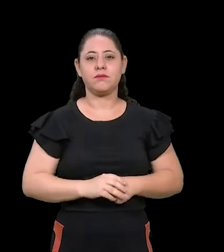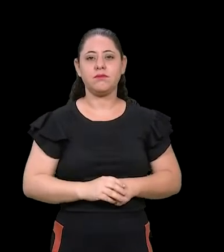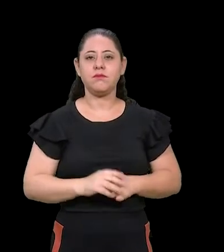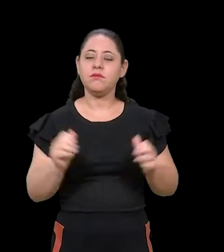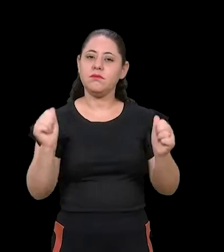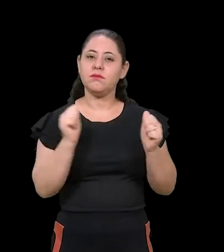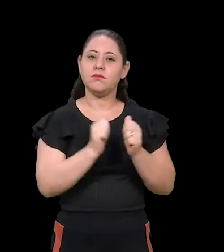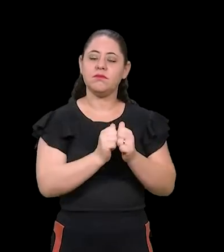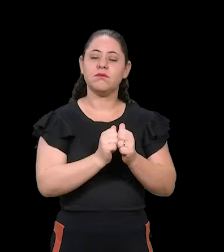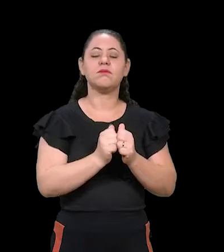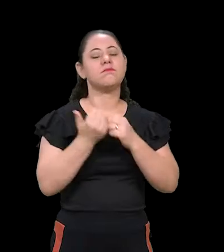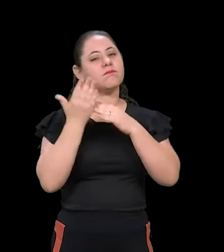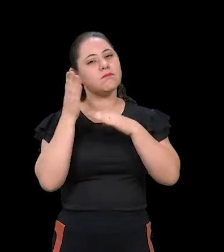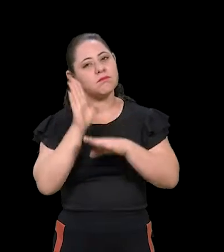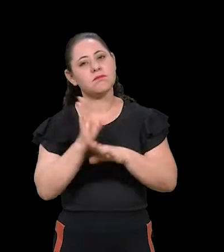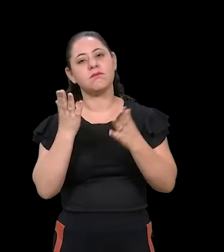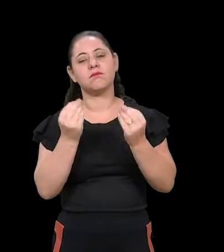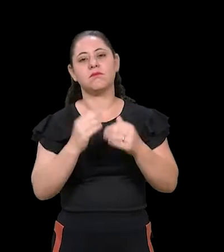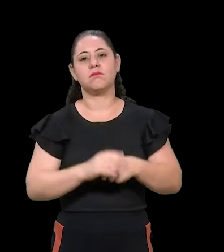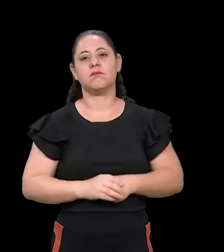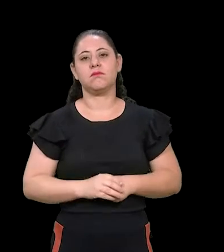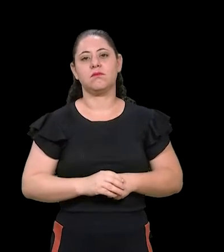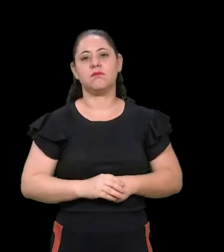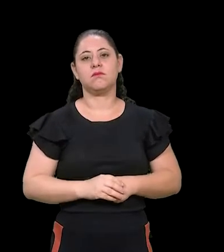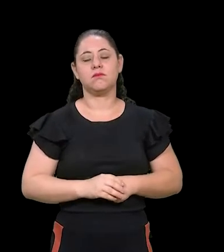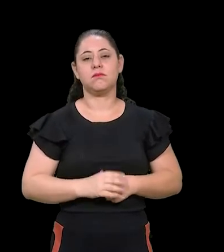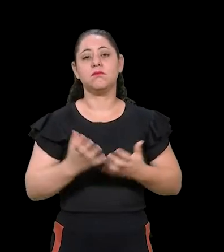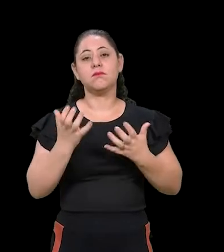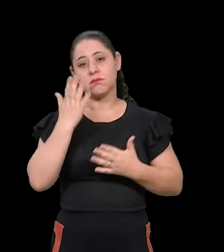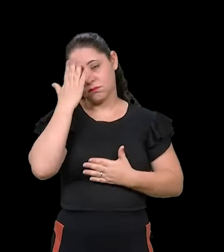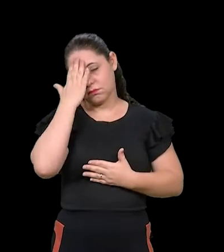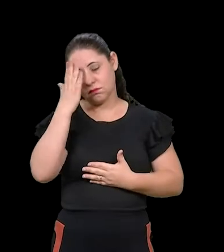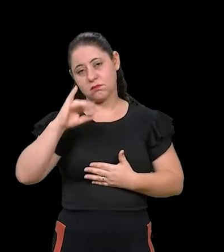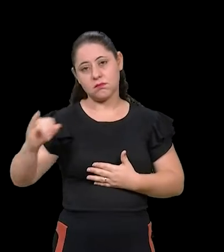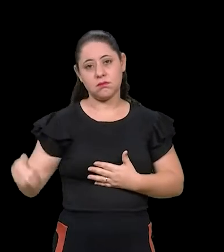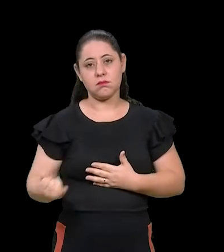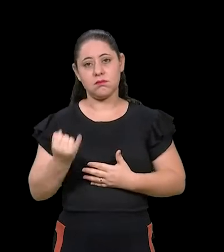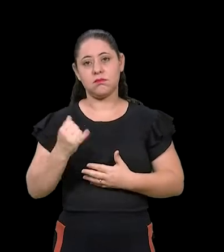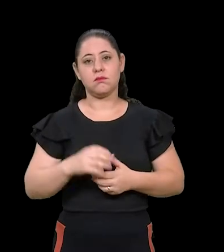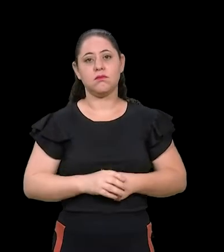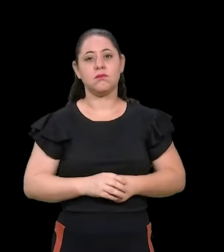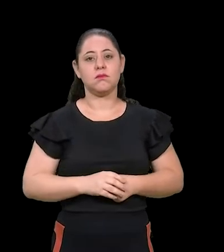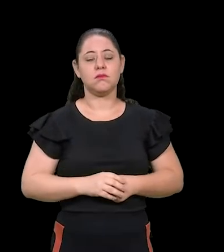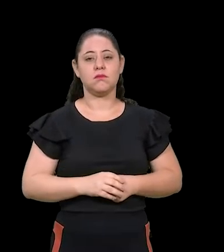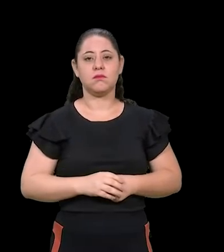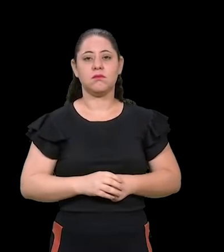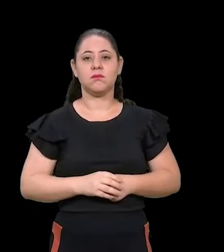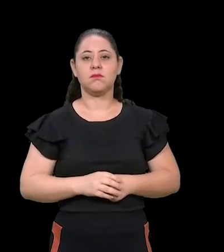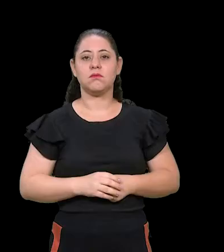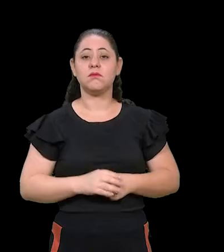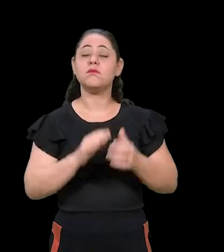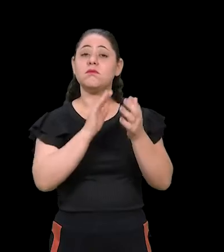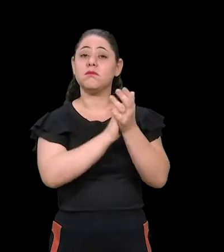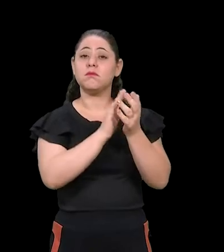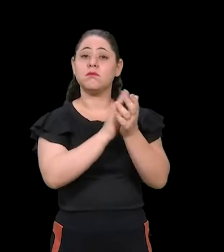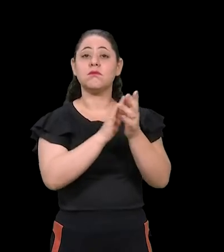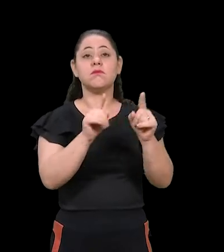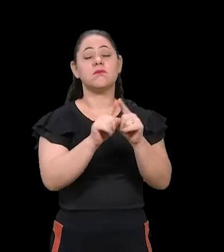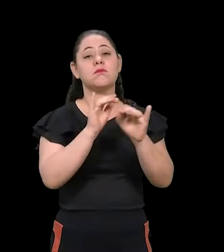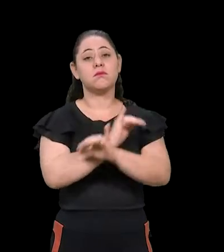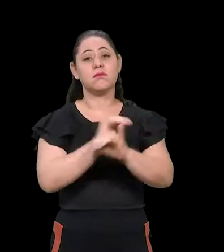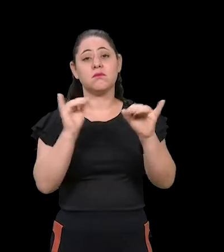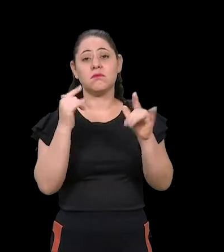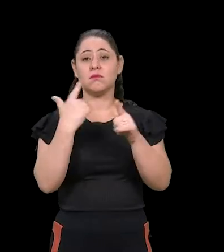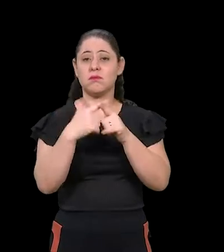bastante. Então, assim, quero agradecer a oportunidade e parabenizar pelo programa, porque acho que